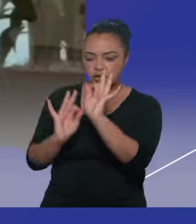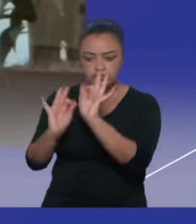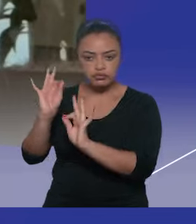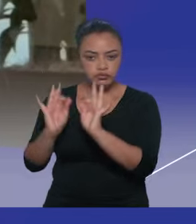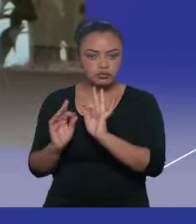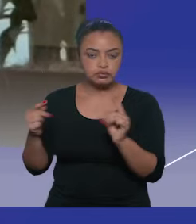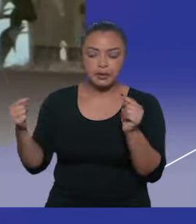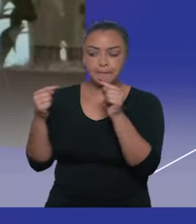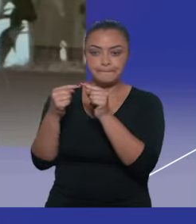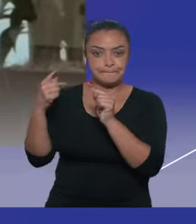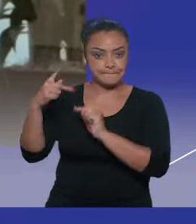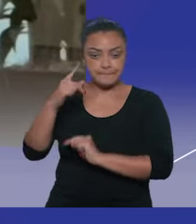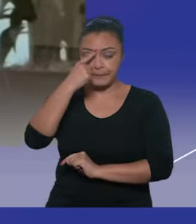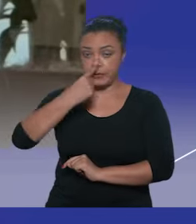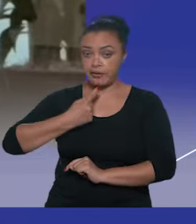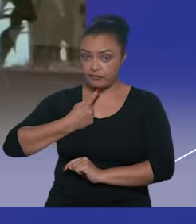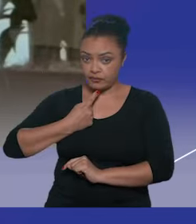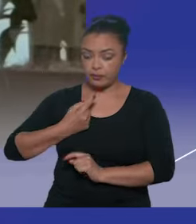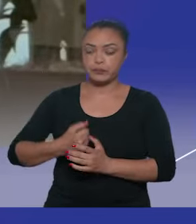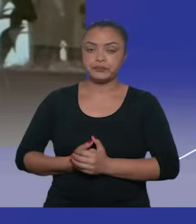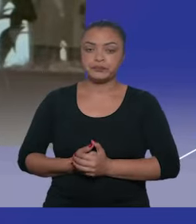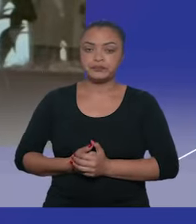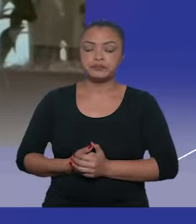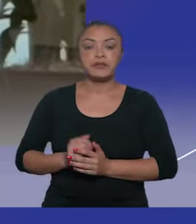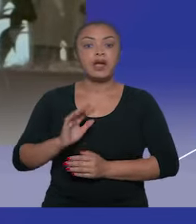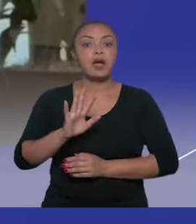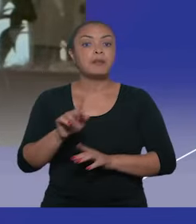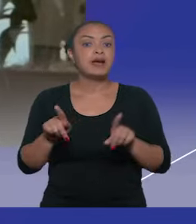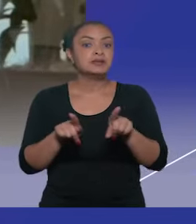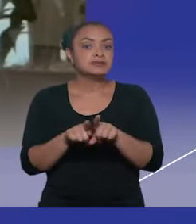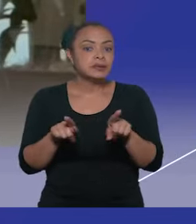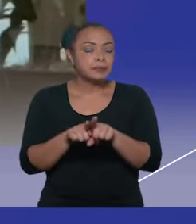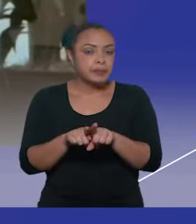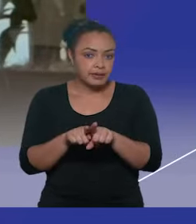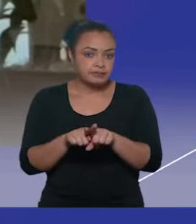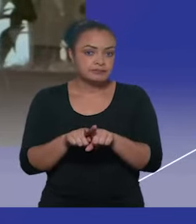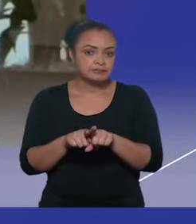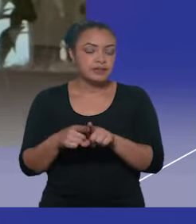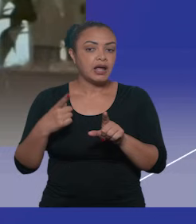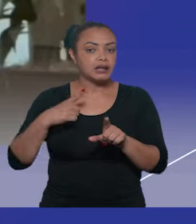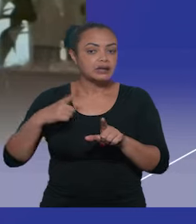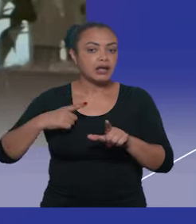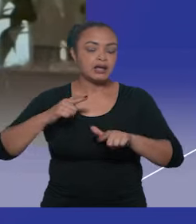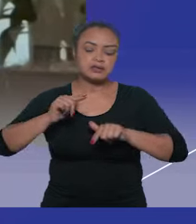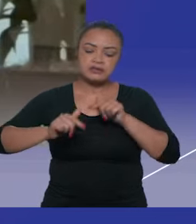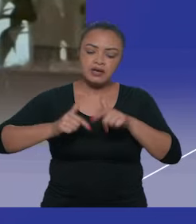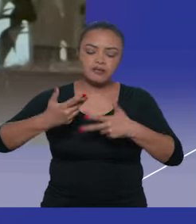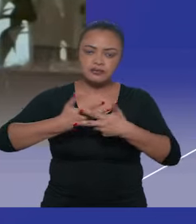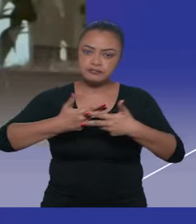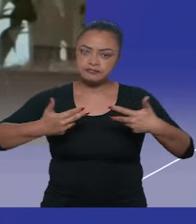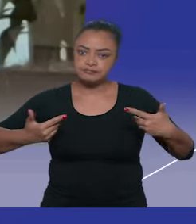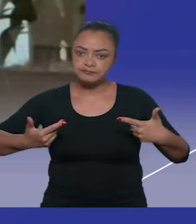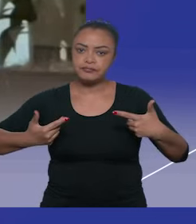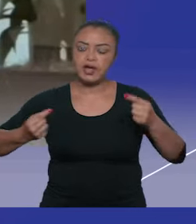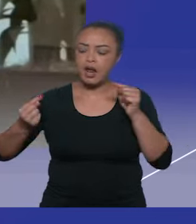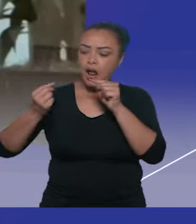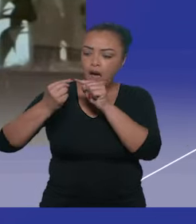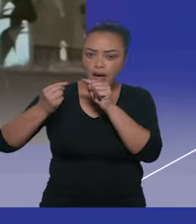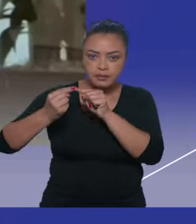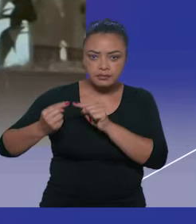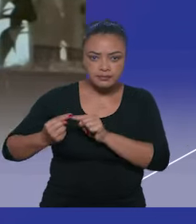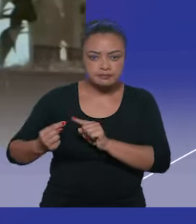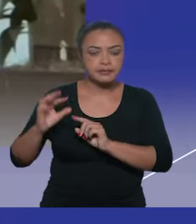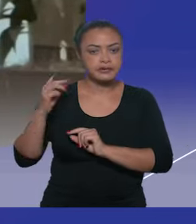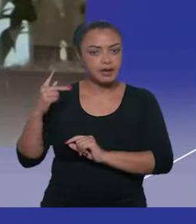longo prazo e olhando a nossa visão de investimento no mundo internacional. Customizamos esses investimentos para